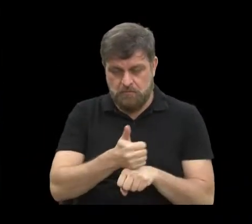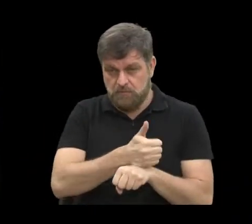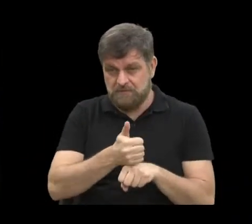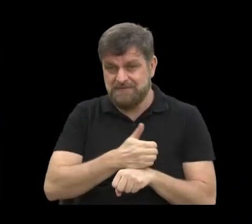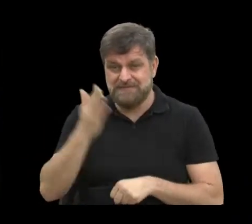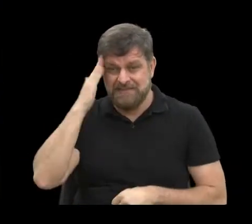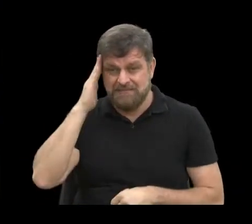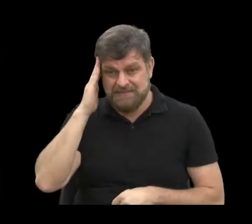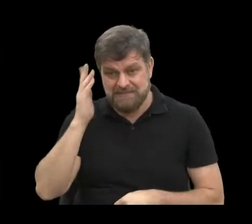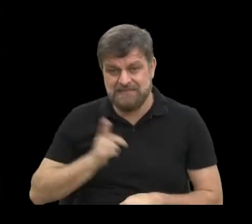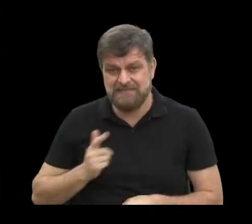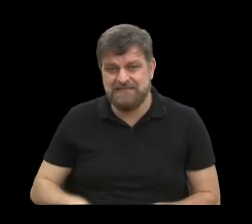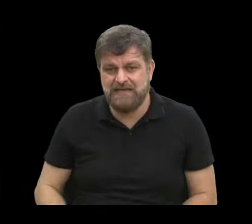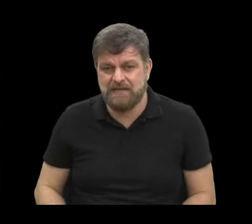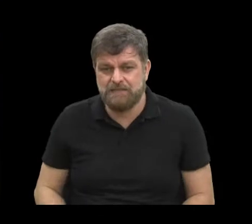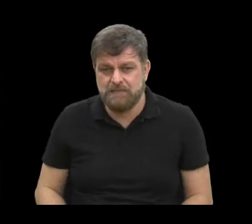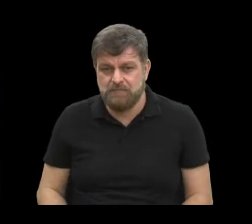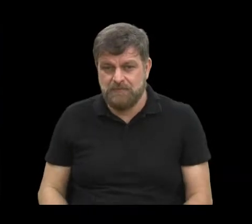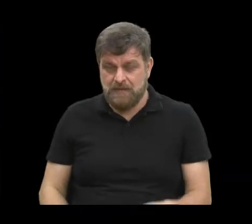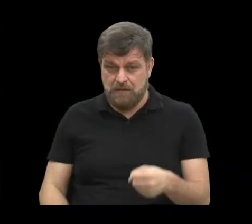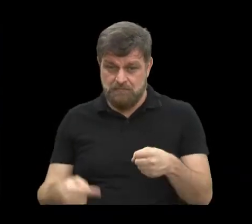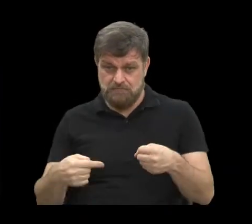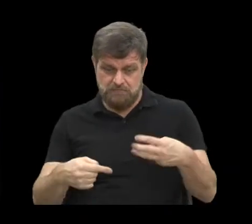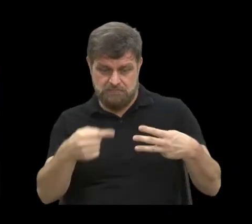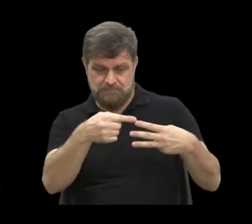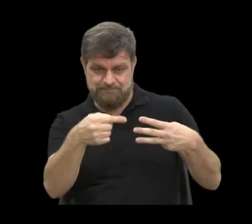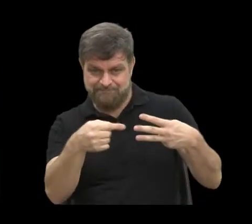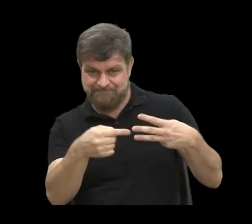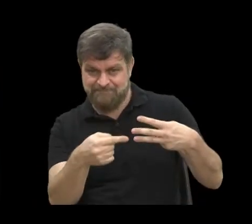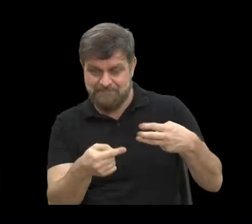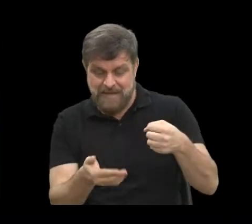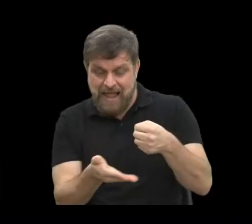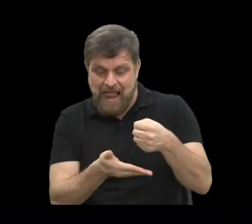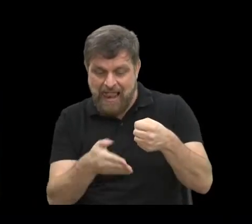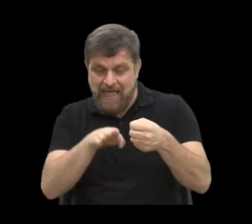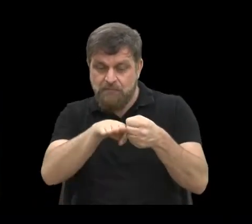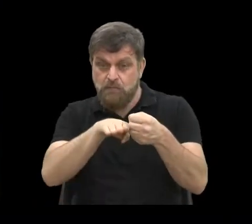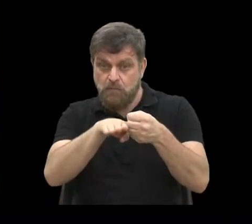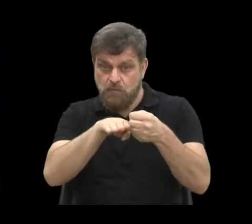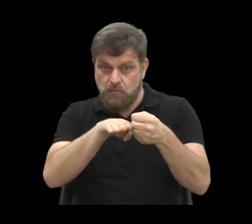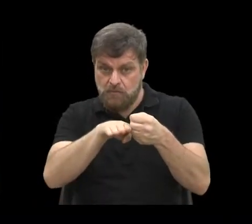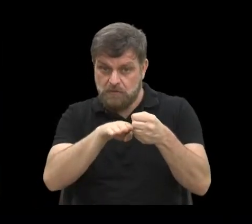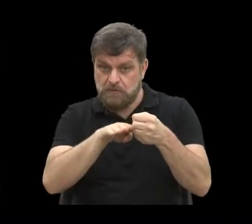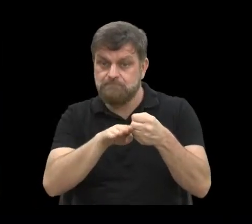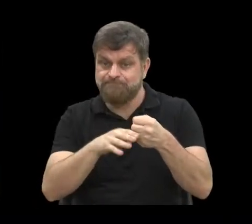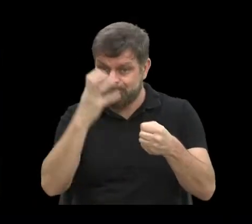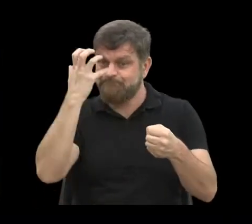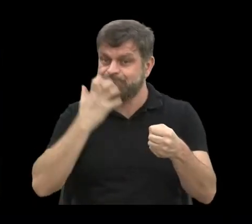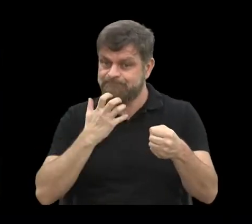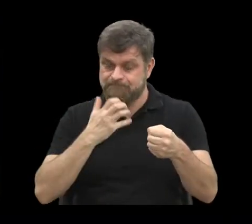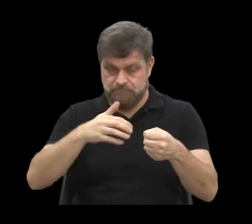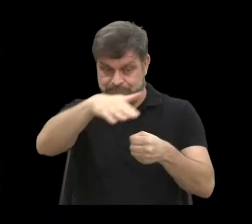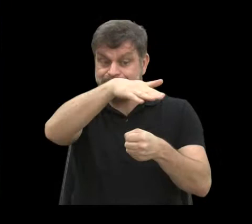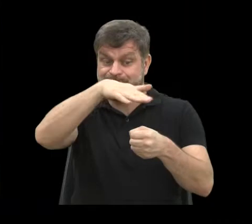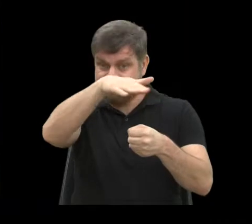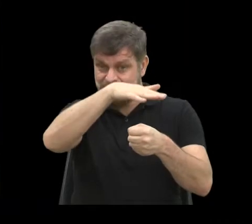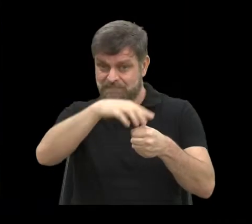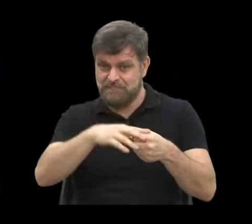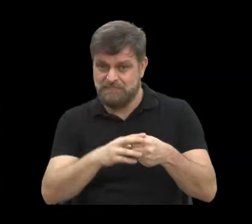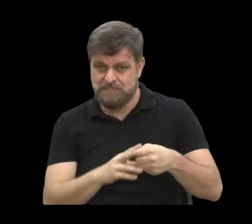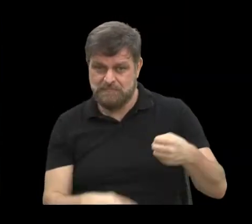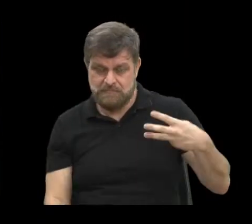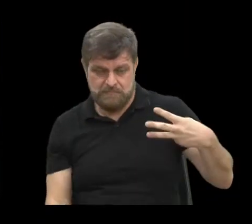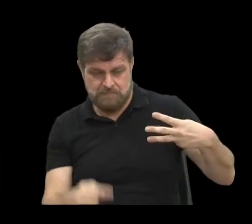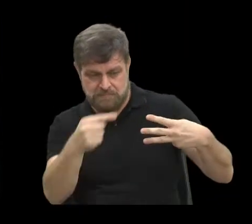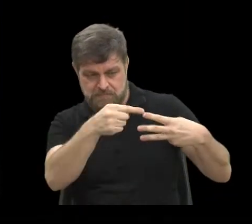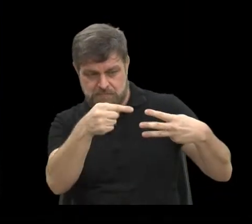leve, se essa deficiência é moderada ou se essa deficiência é grave, tá? São essas